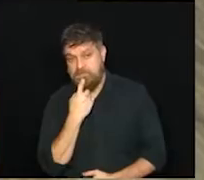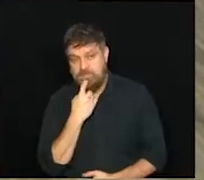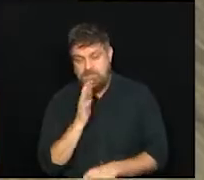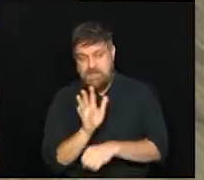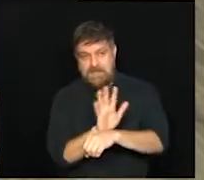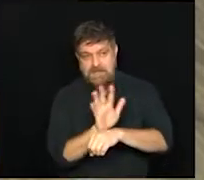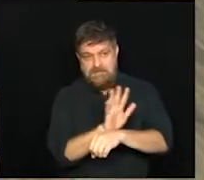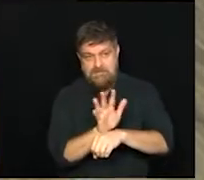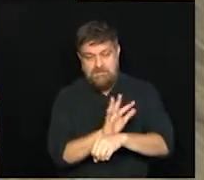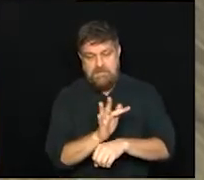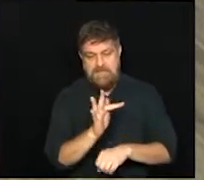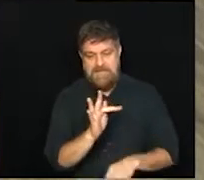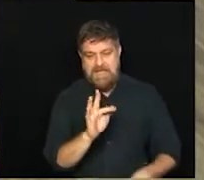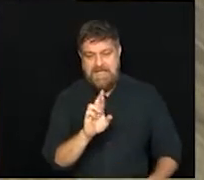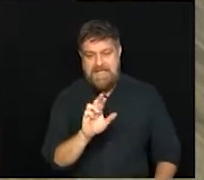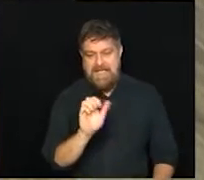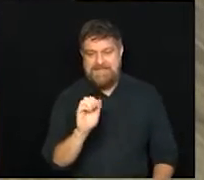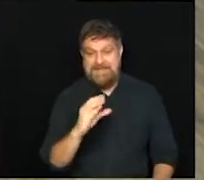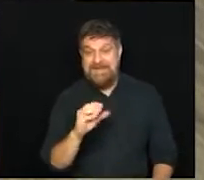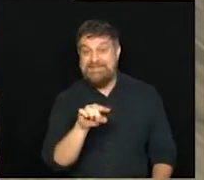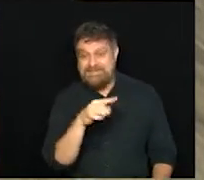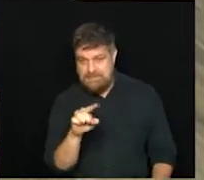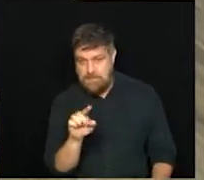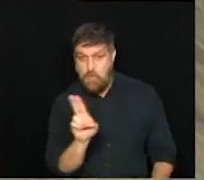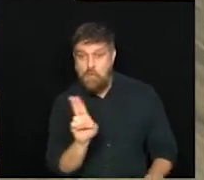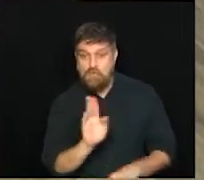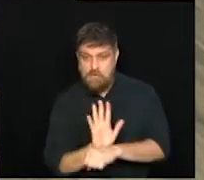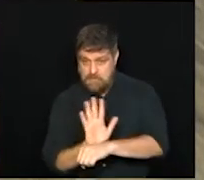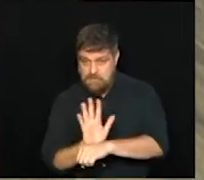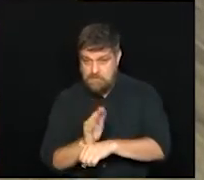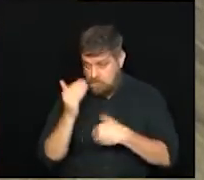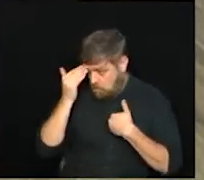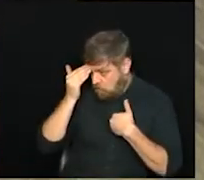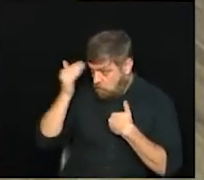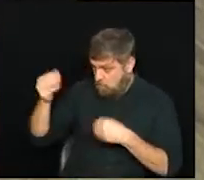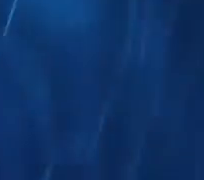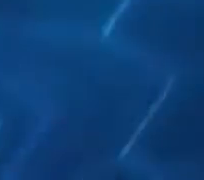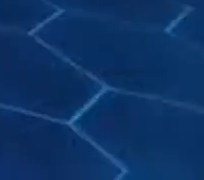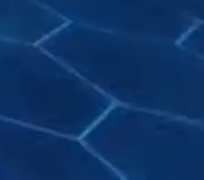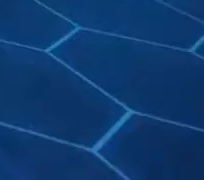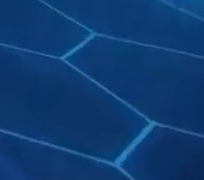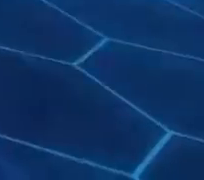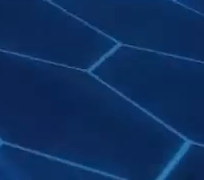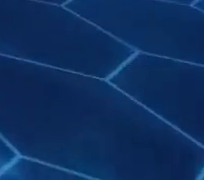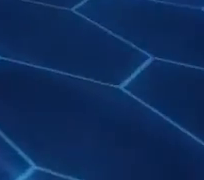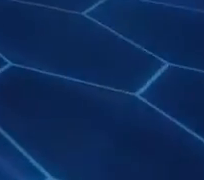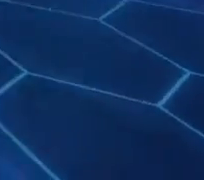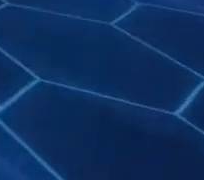filme Tração. Miriam Abreu, muito obrigado pelas notícias da Metrópole de Campinas.